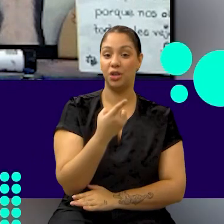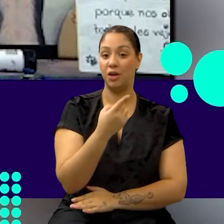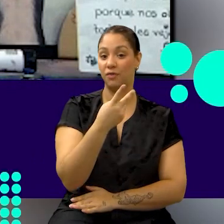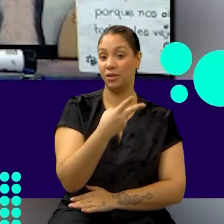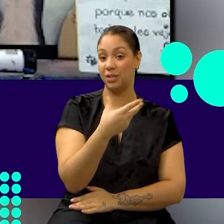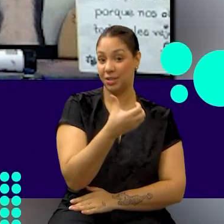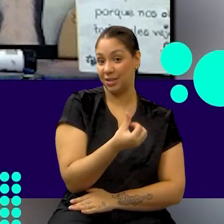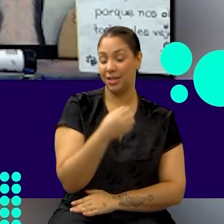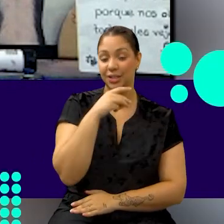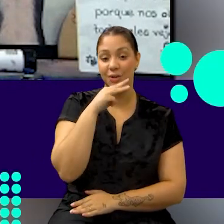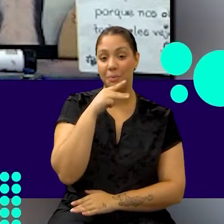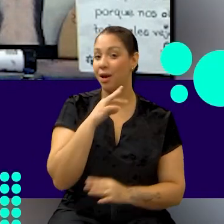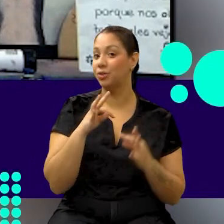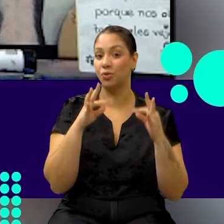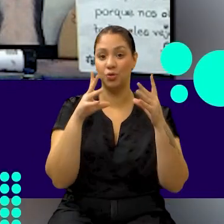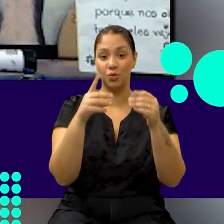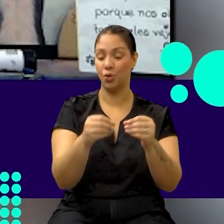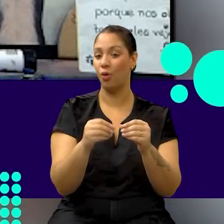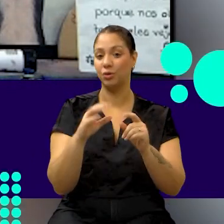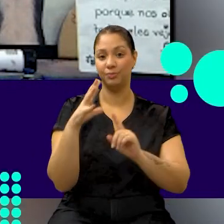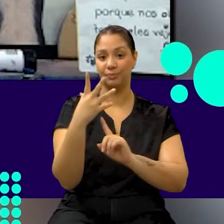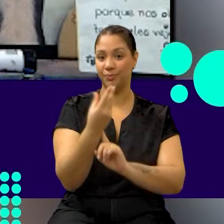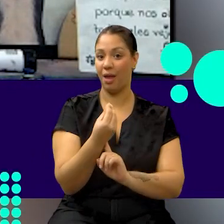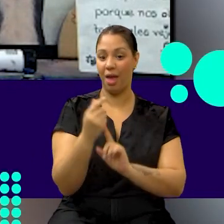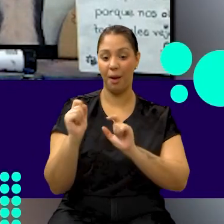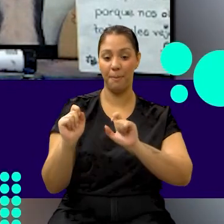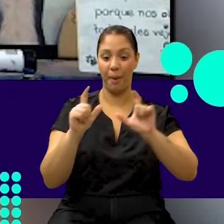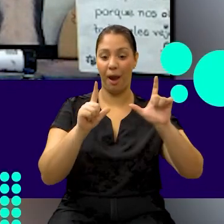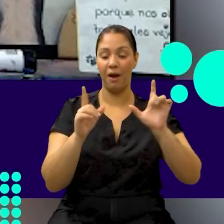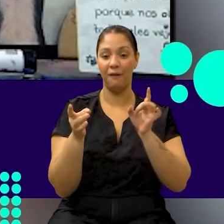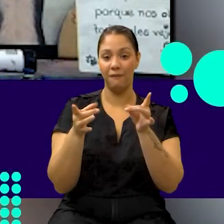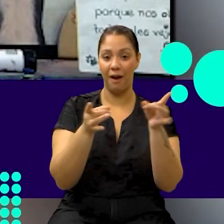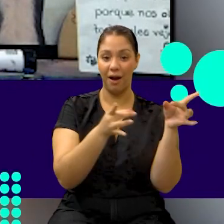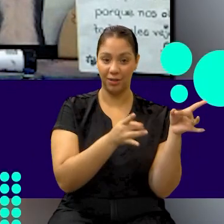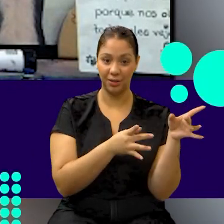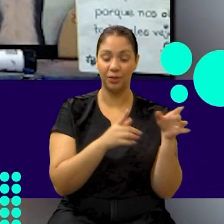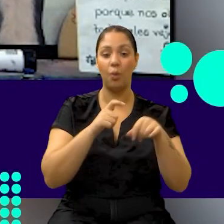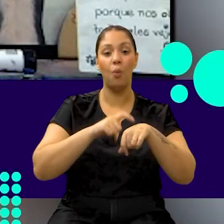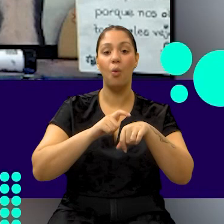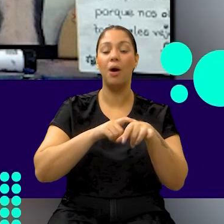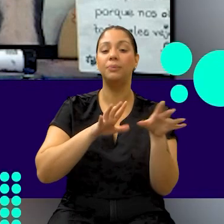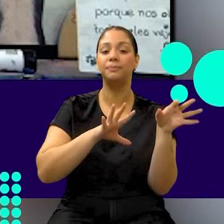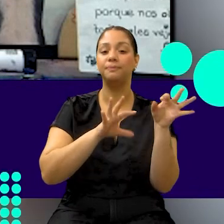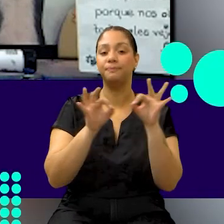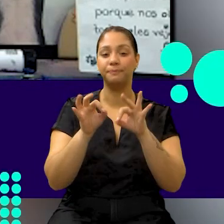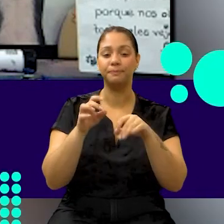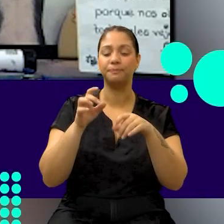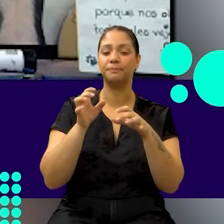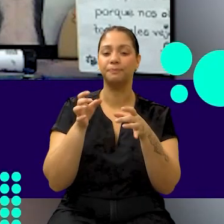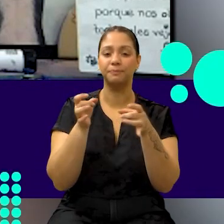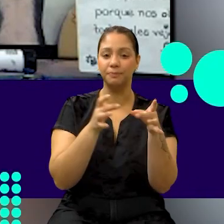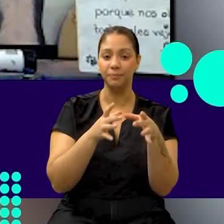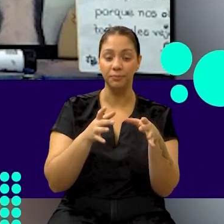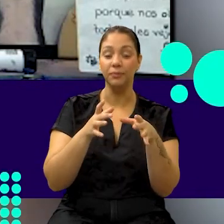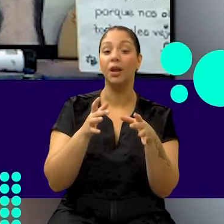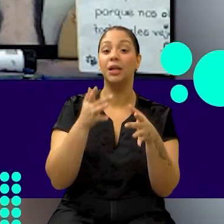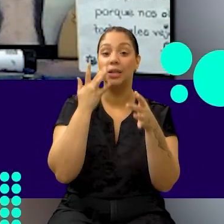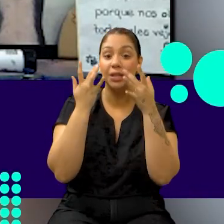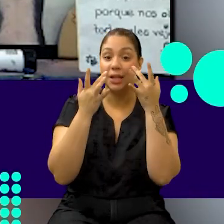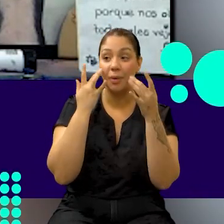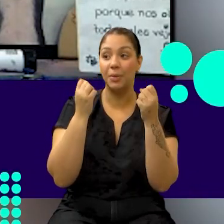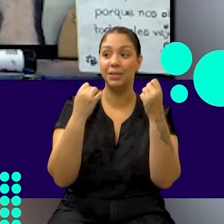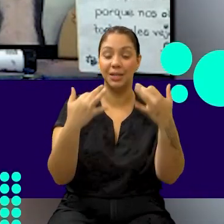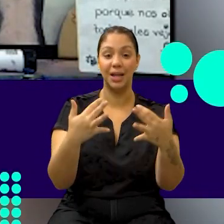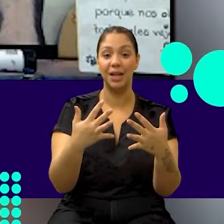26 de março. Todas as obras estão à venda. O horário de visitação é no horário dos espetáculos.